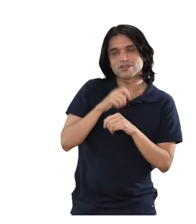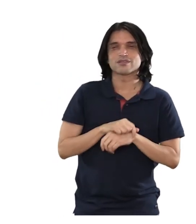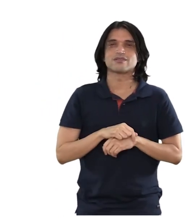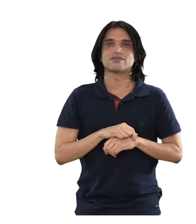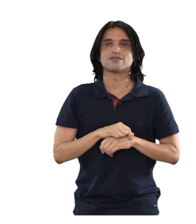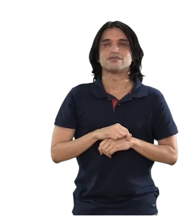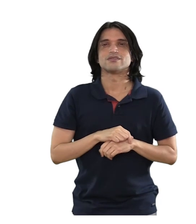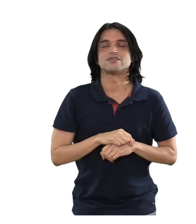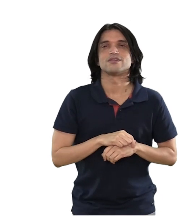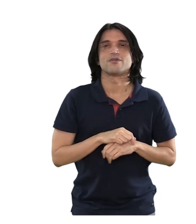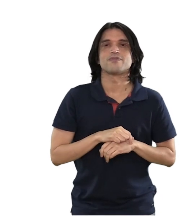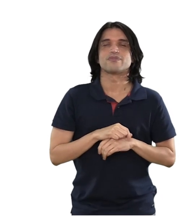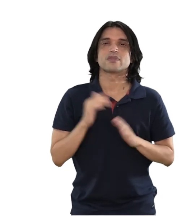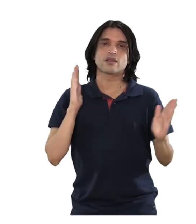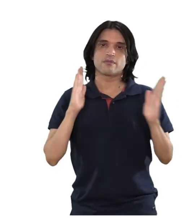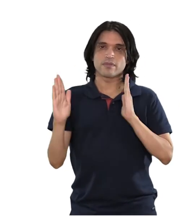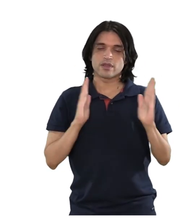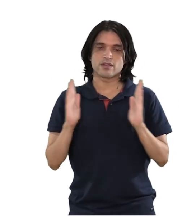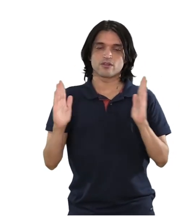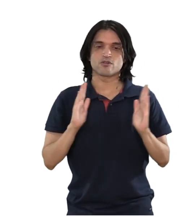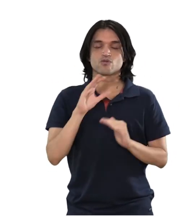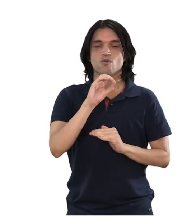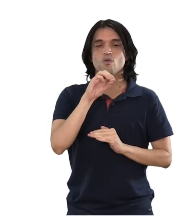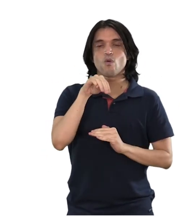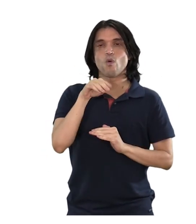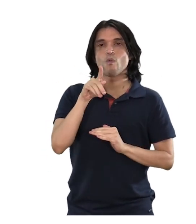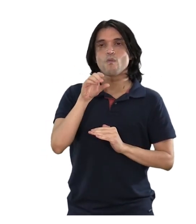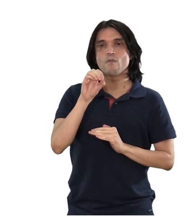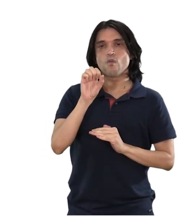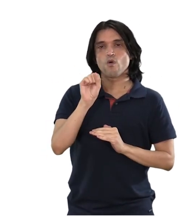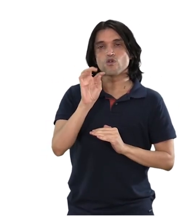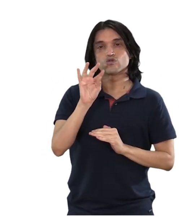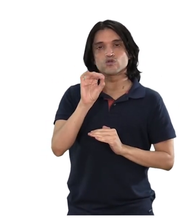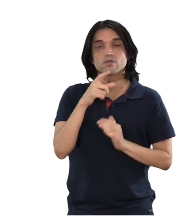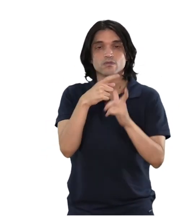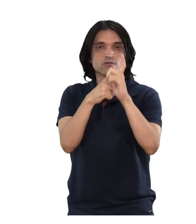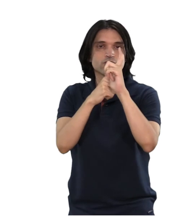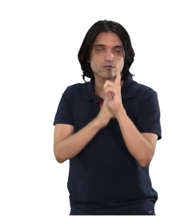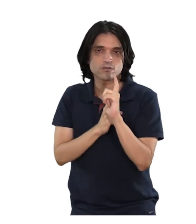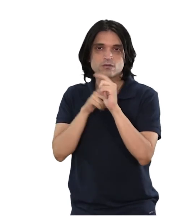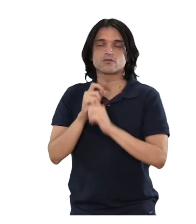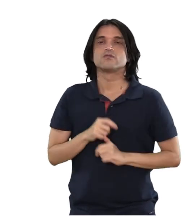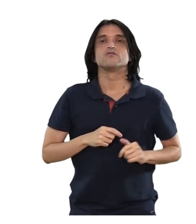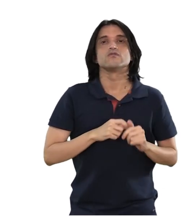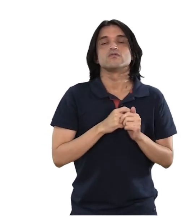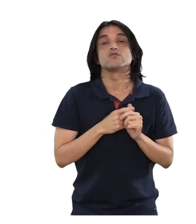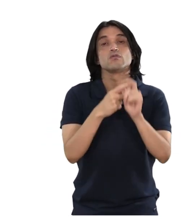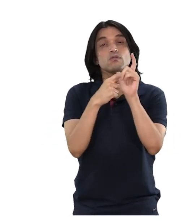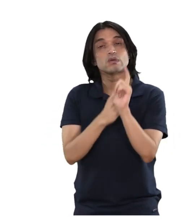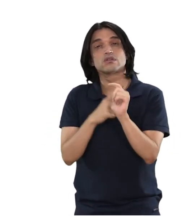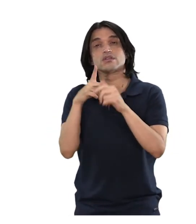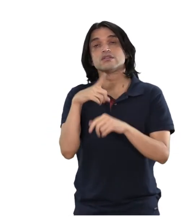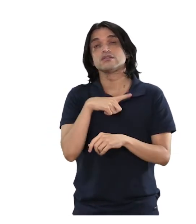por subordinação, há pelo menos uma oração principal e uma subordinada. As orações